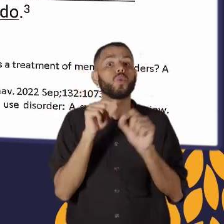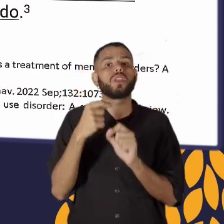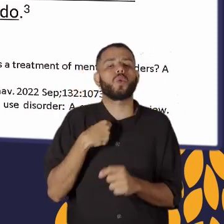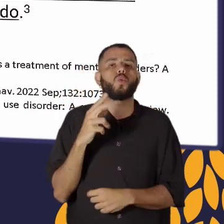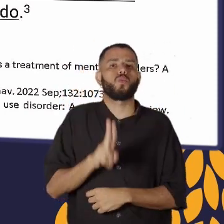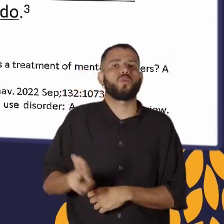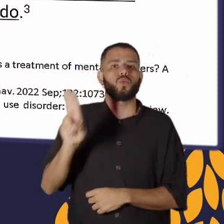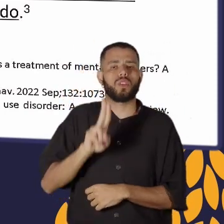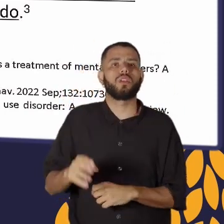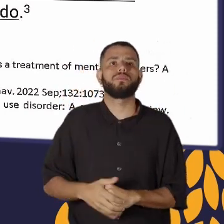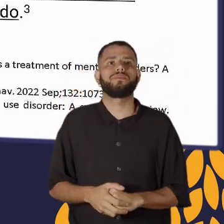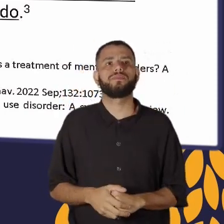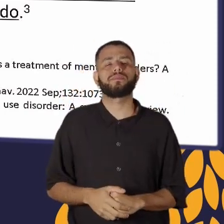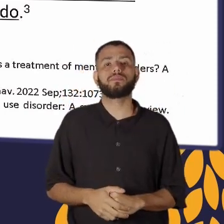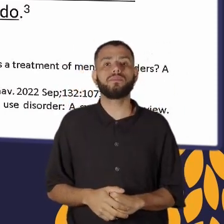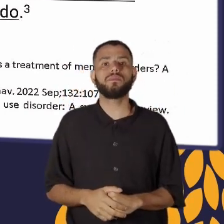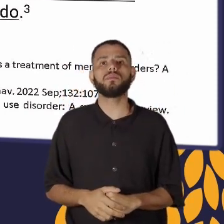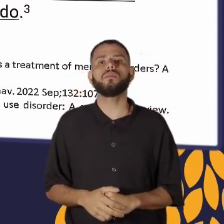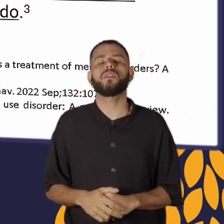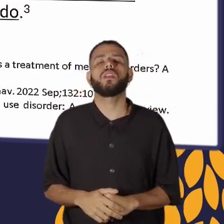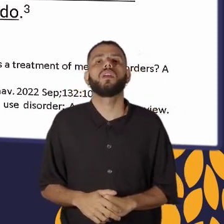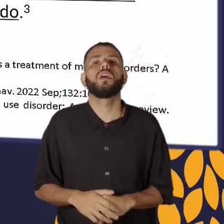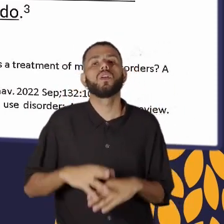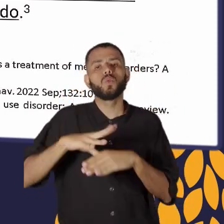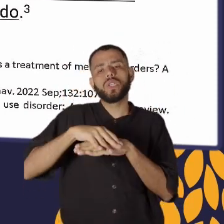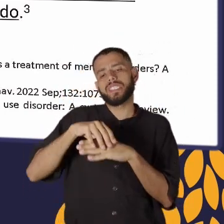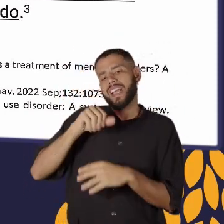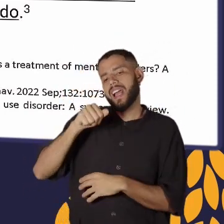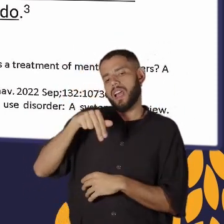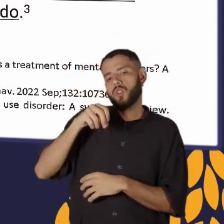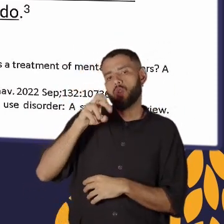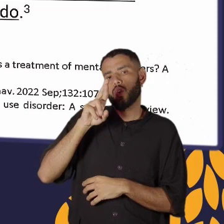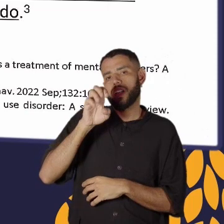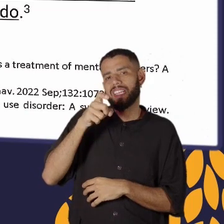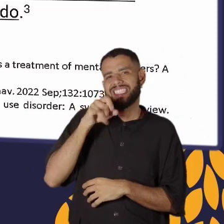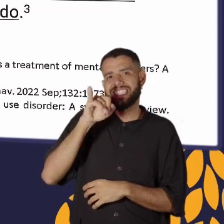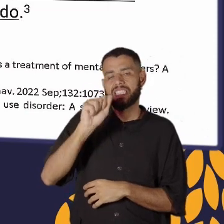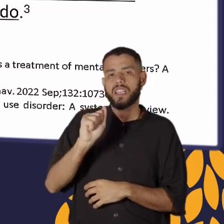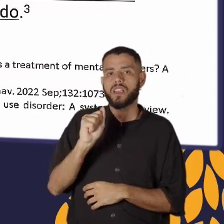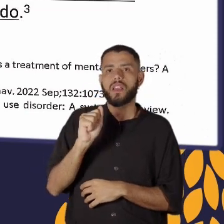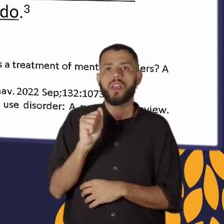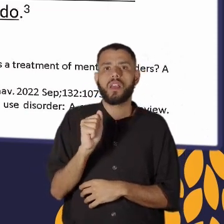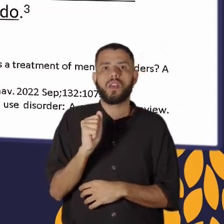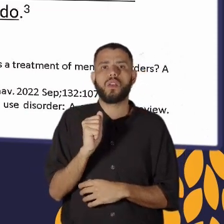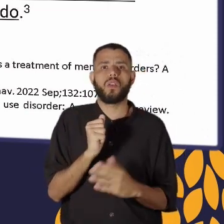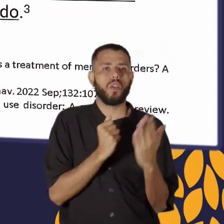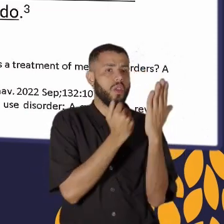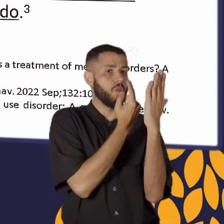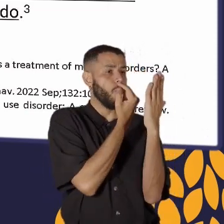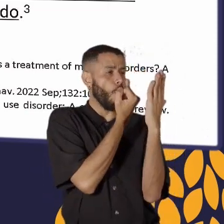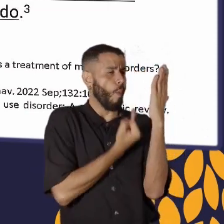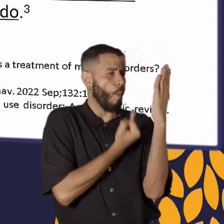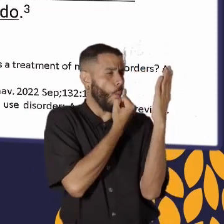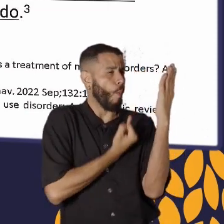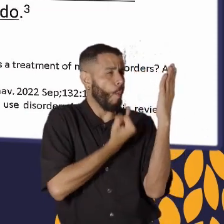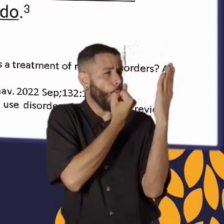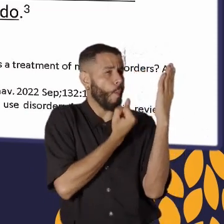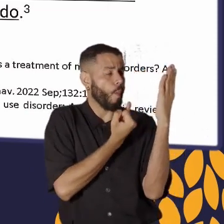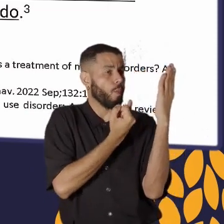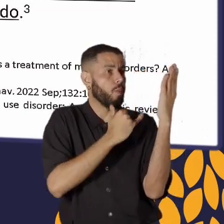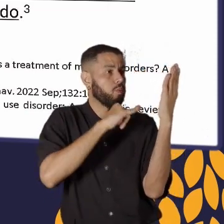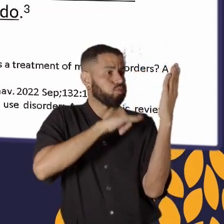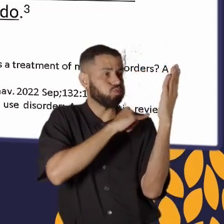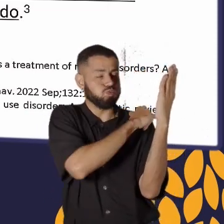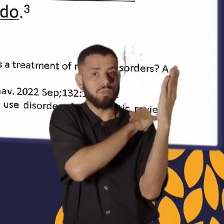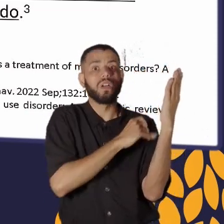Com relação à anorexia, né, pensando que a gente tem esse efeito bastante importante dos compostos de